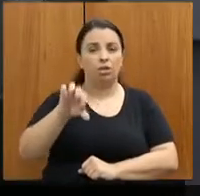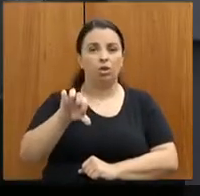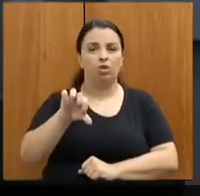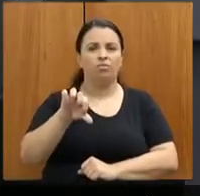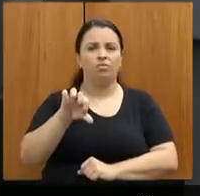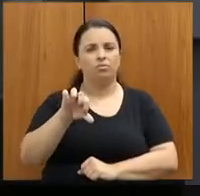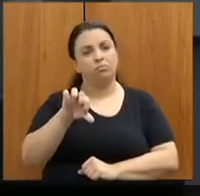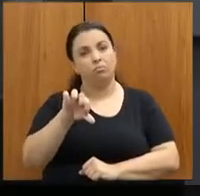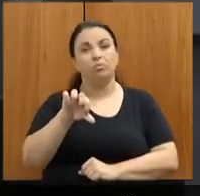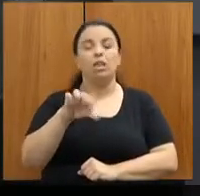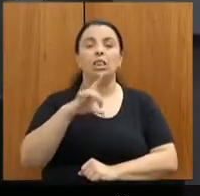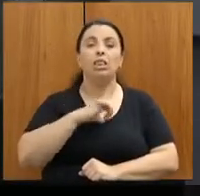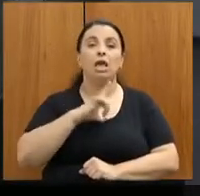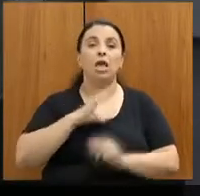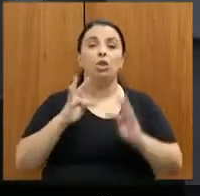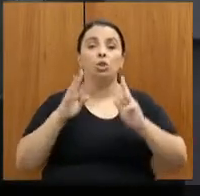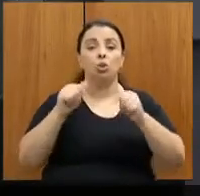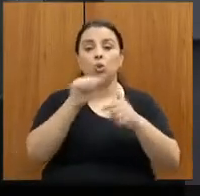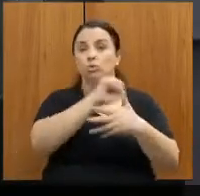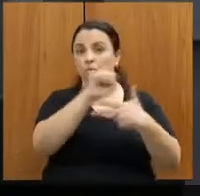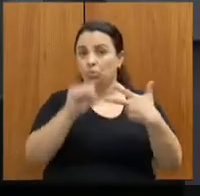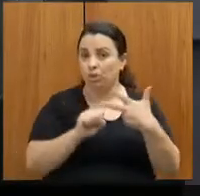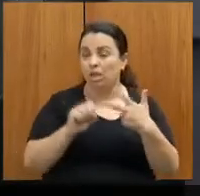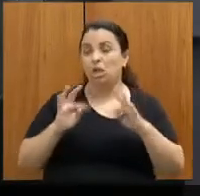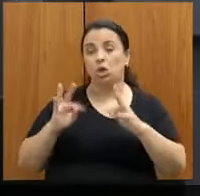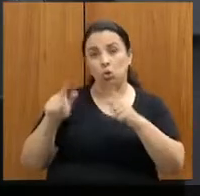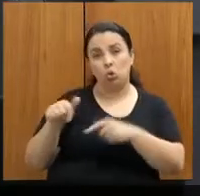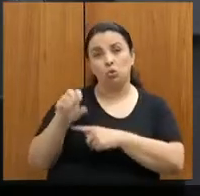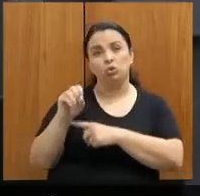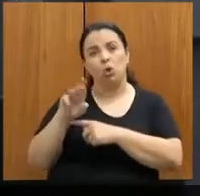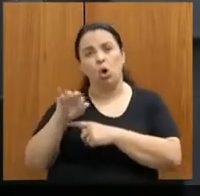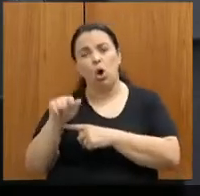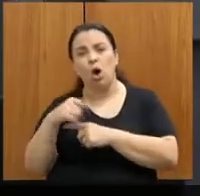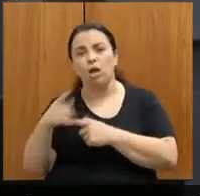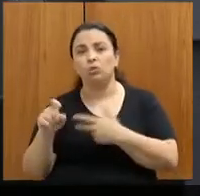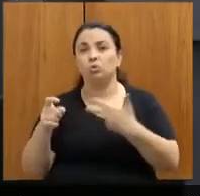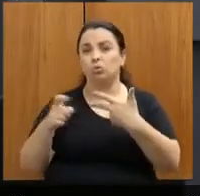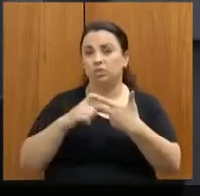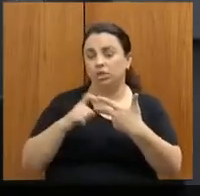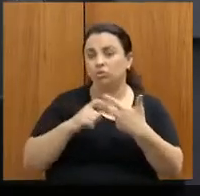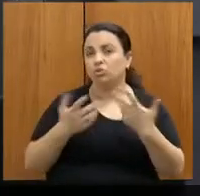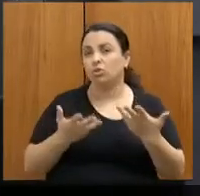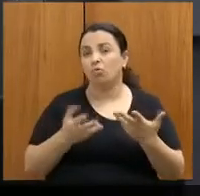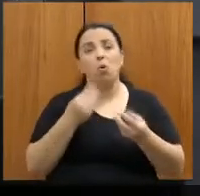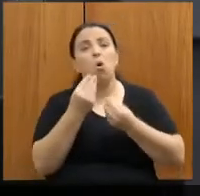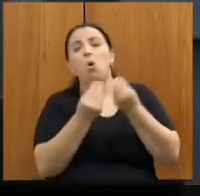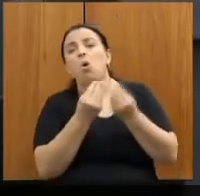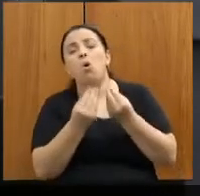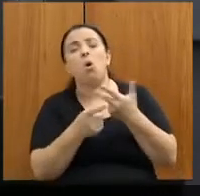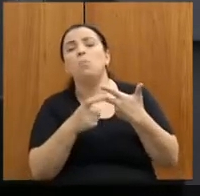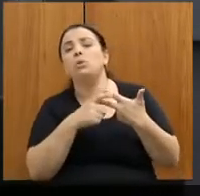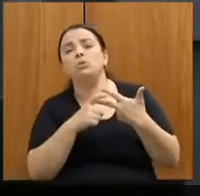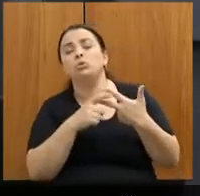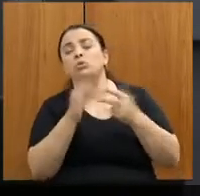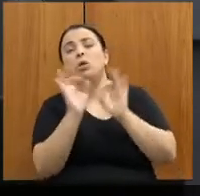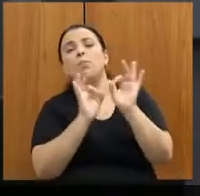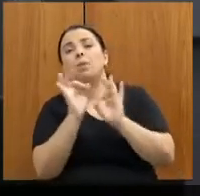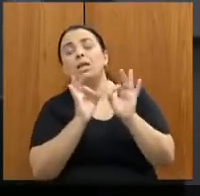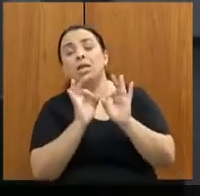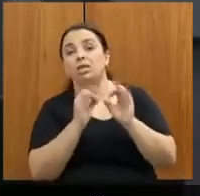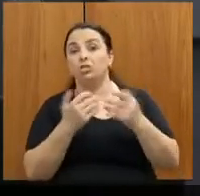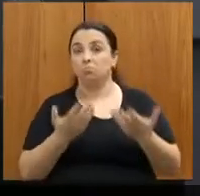aplicam a todos os poderes e a todos os órgãos ou o Executivo planeja planeja se